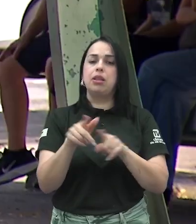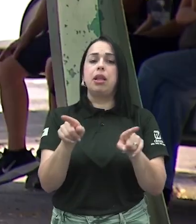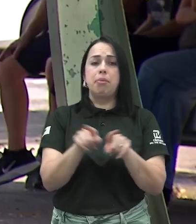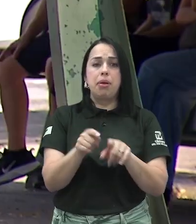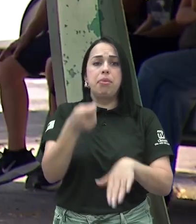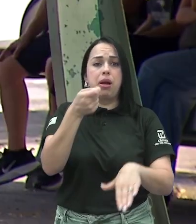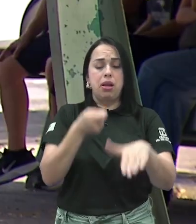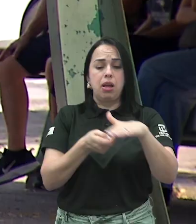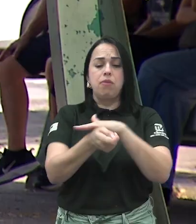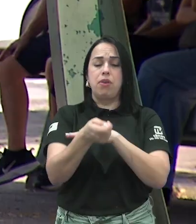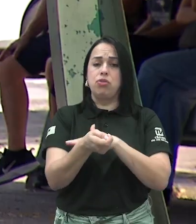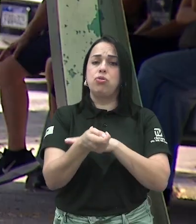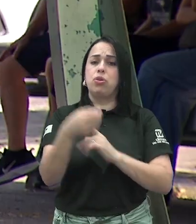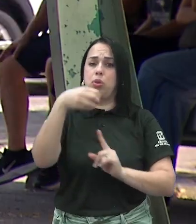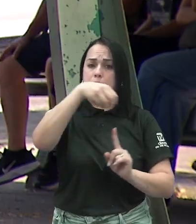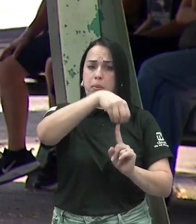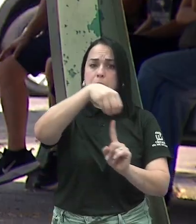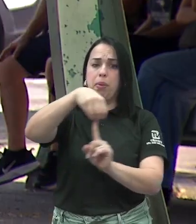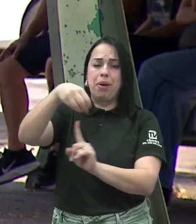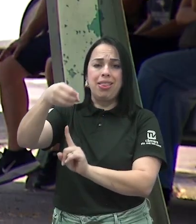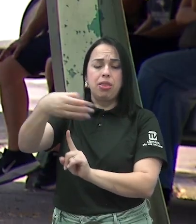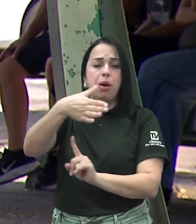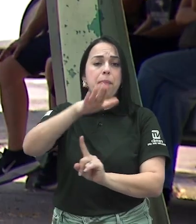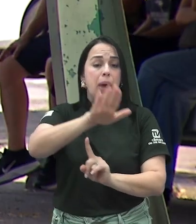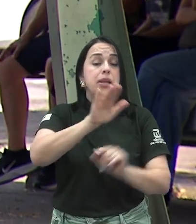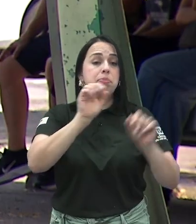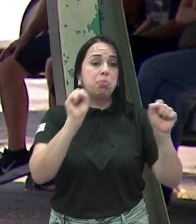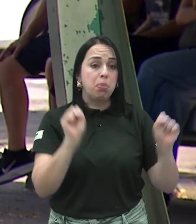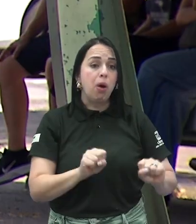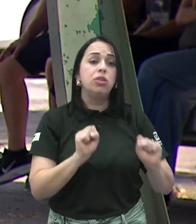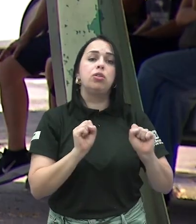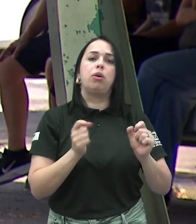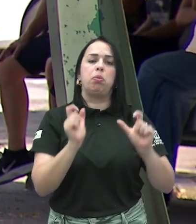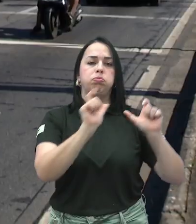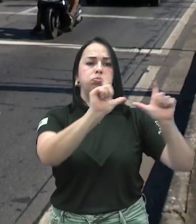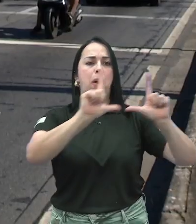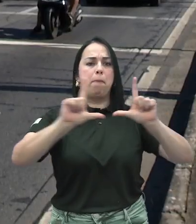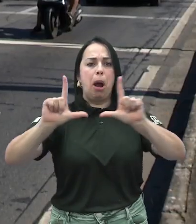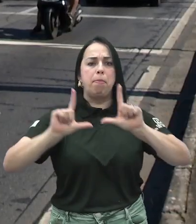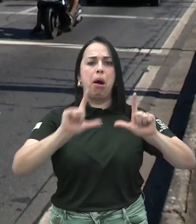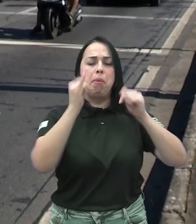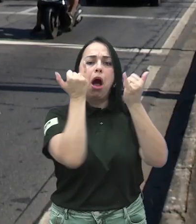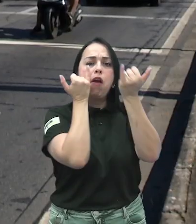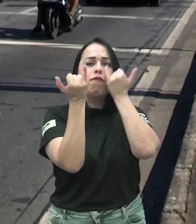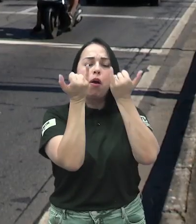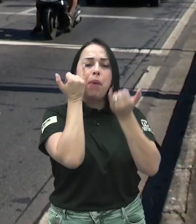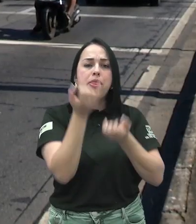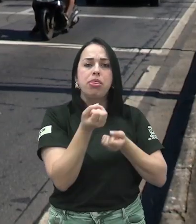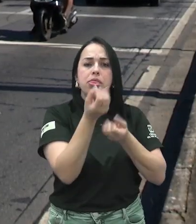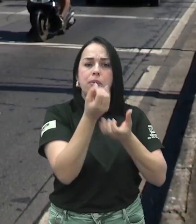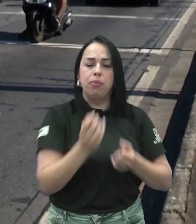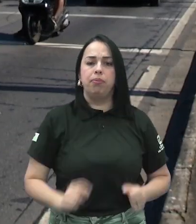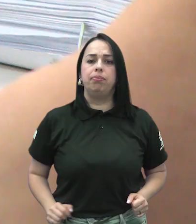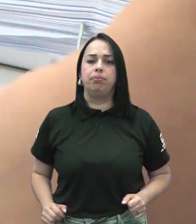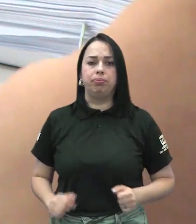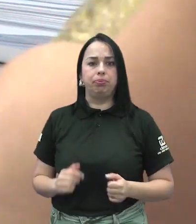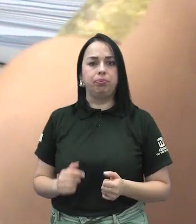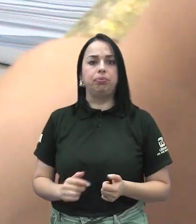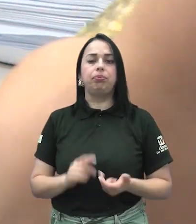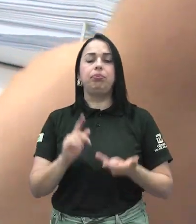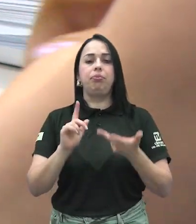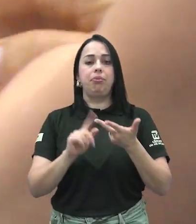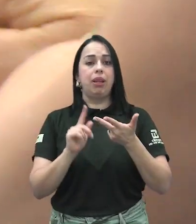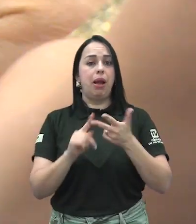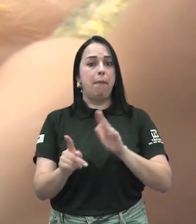e investir em novos pontos de ônibus em troca da publicidade e outros usos comerciais do espaço. Uma